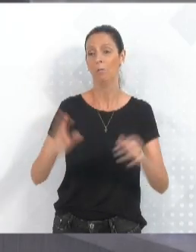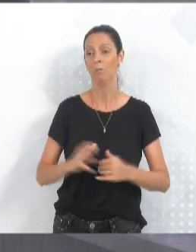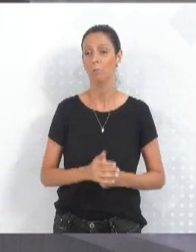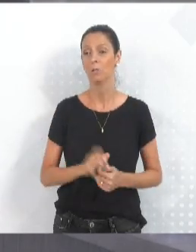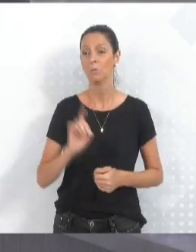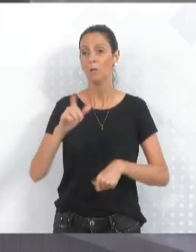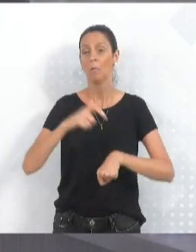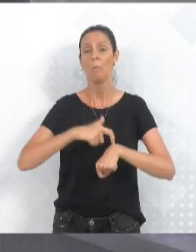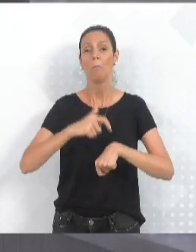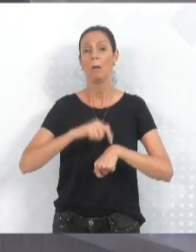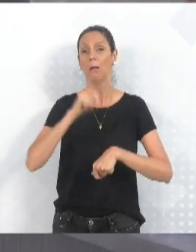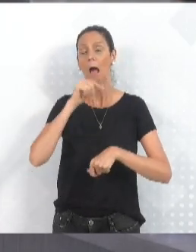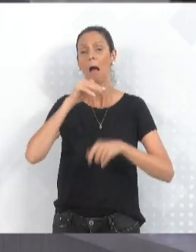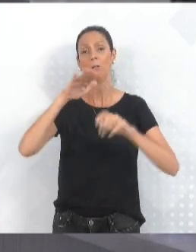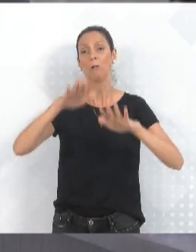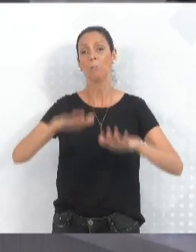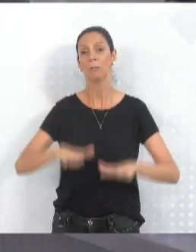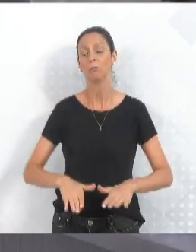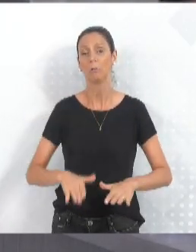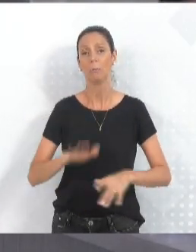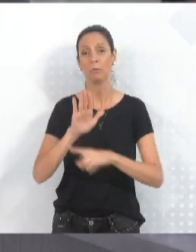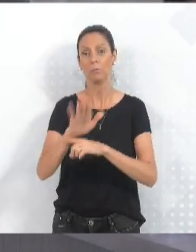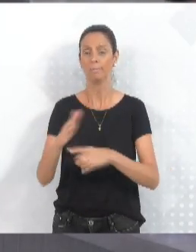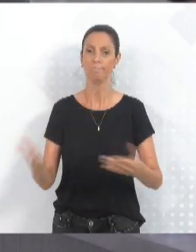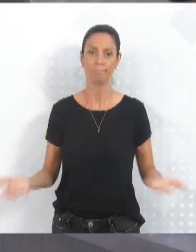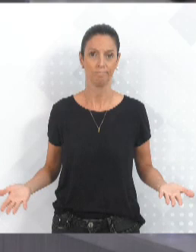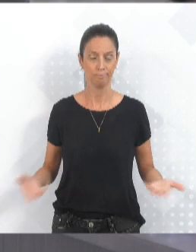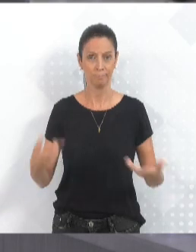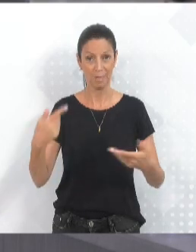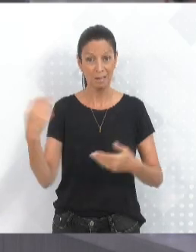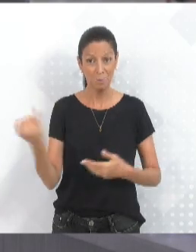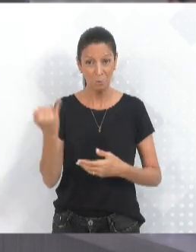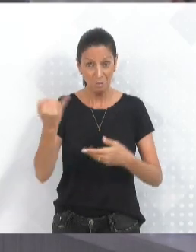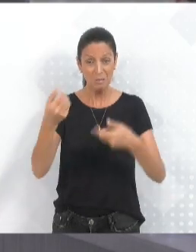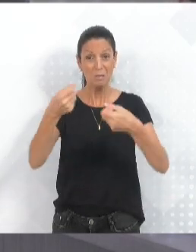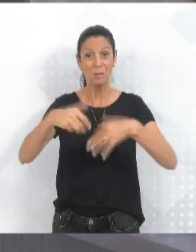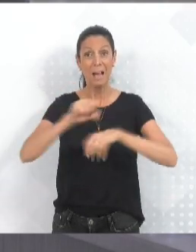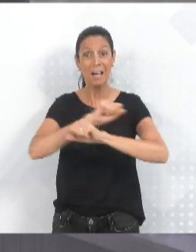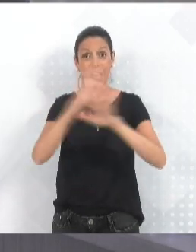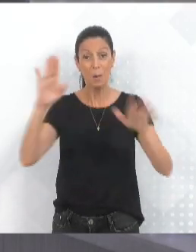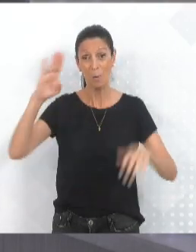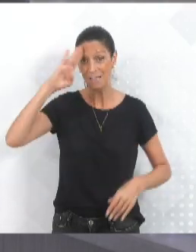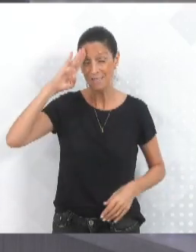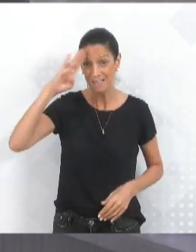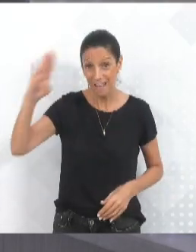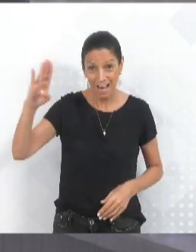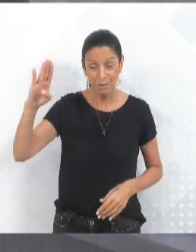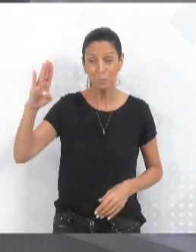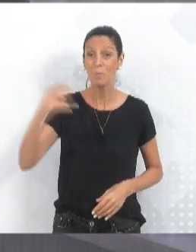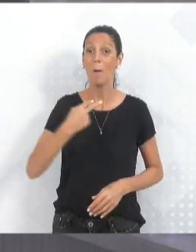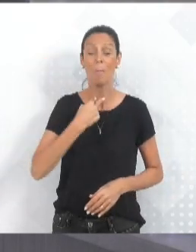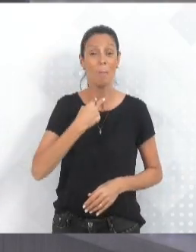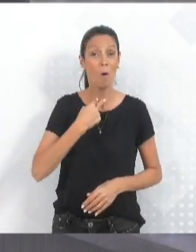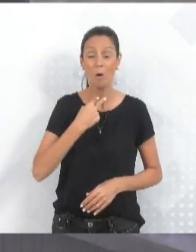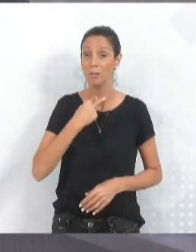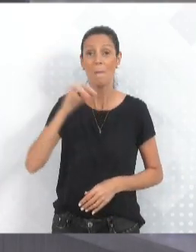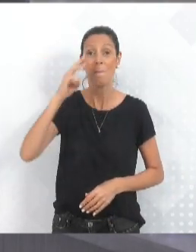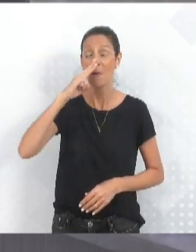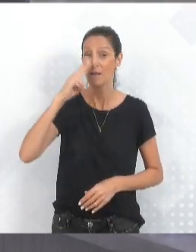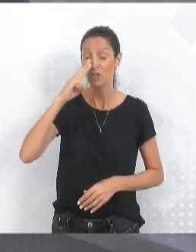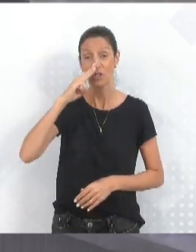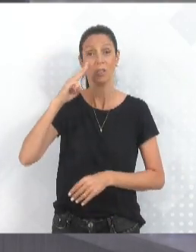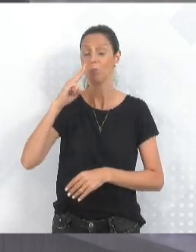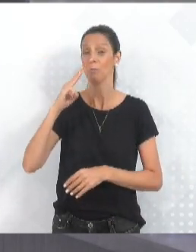no momento que já baixou a água eu penso eu é importante deixar claro pra sociedade que o exército não pode fazer nada sem o aval